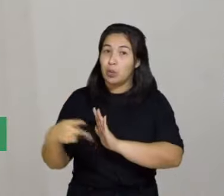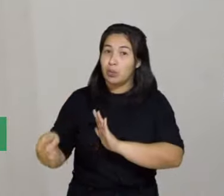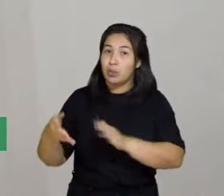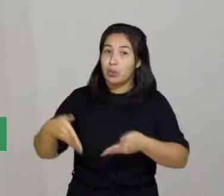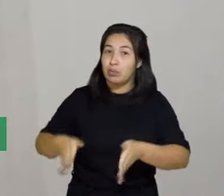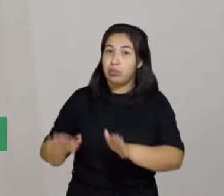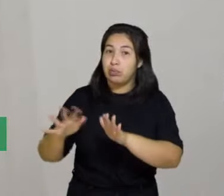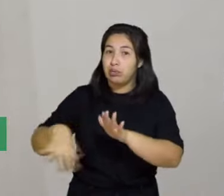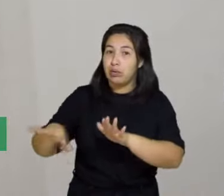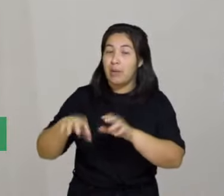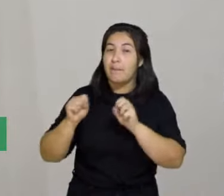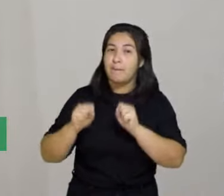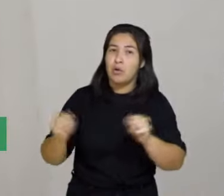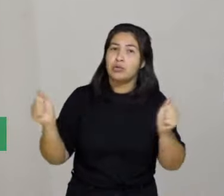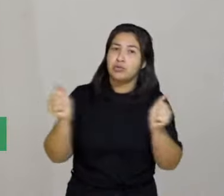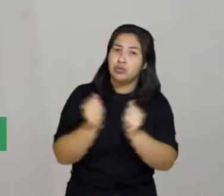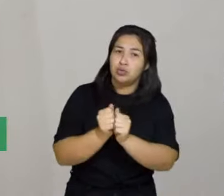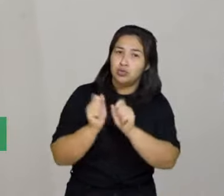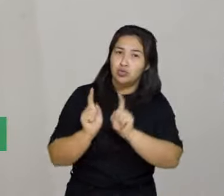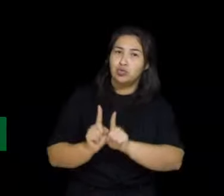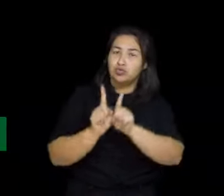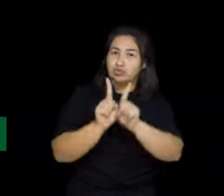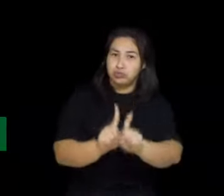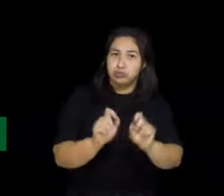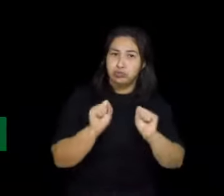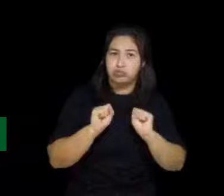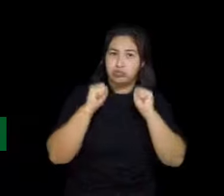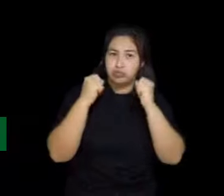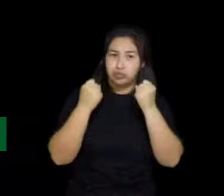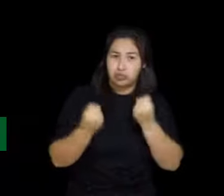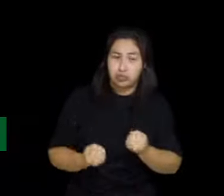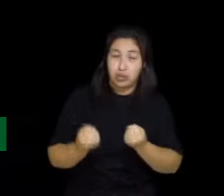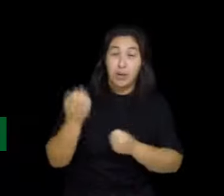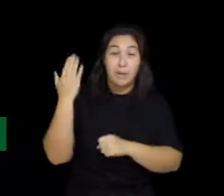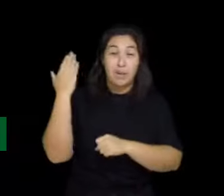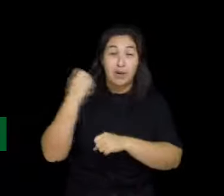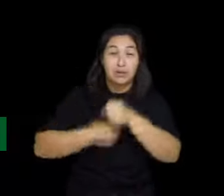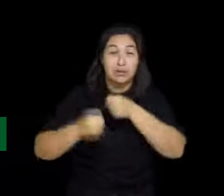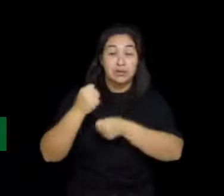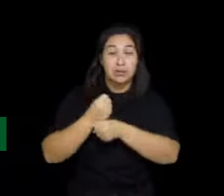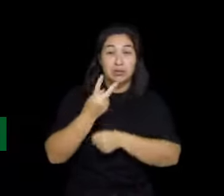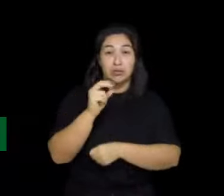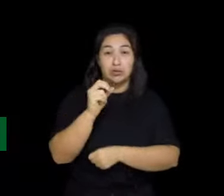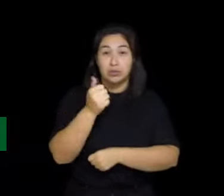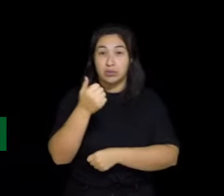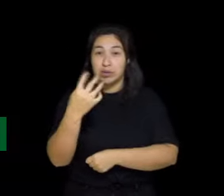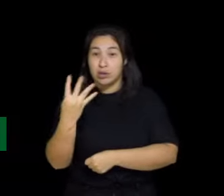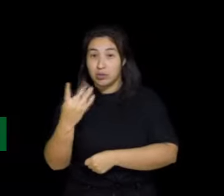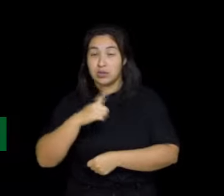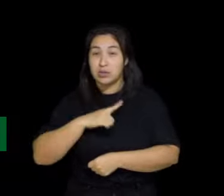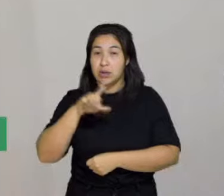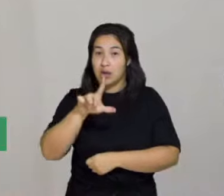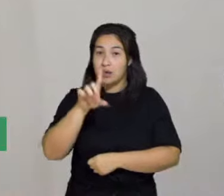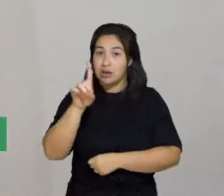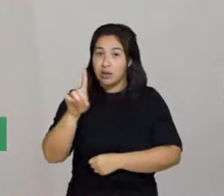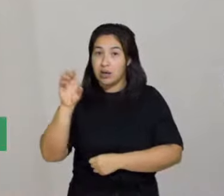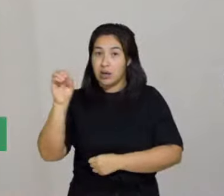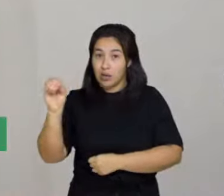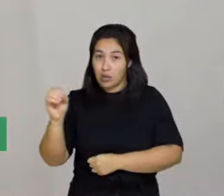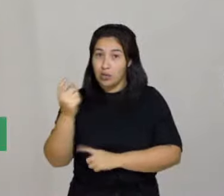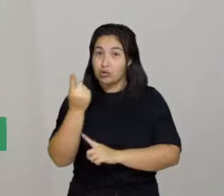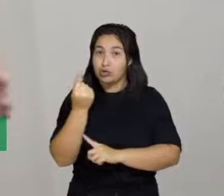também encampar a briga, porque lá em 2014, deputado Emerson, já havia sido colocado na LDO do estado recursos para